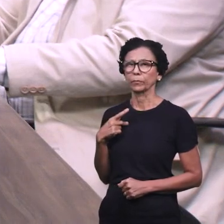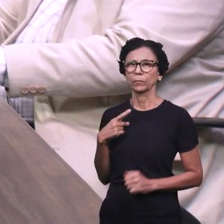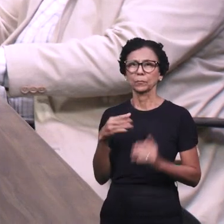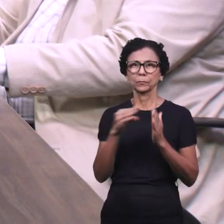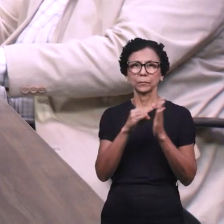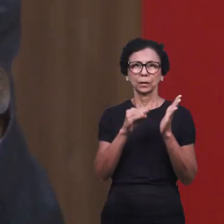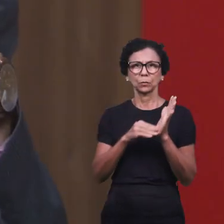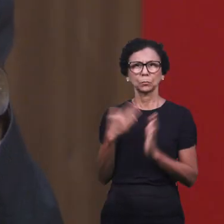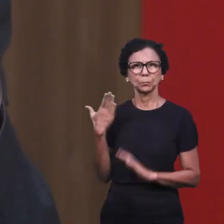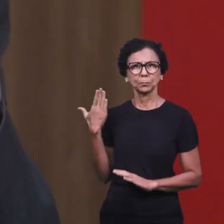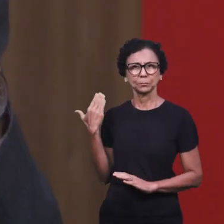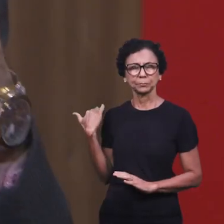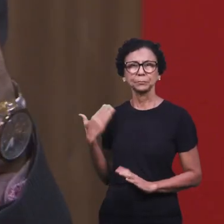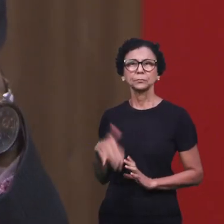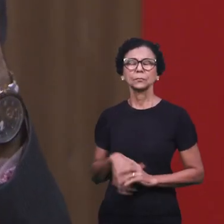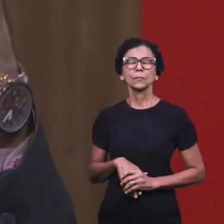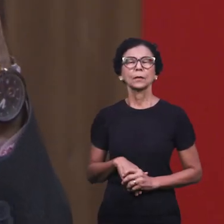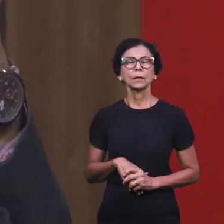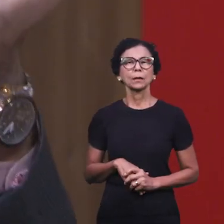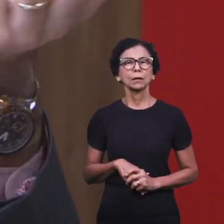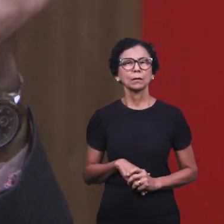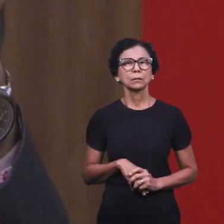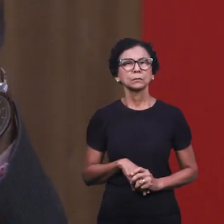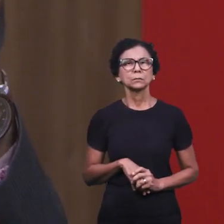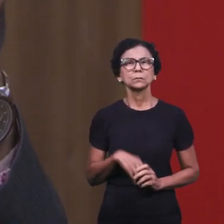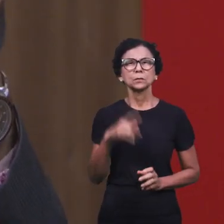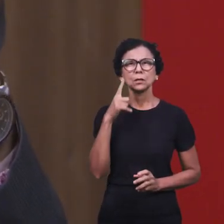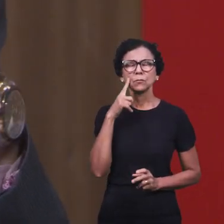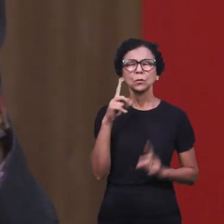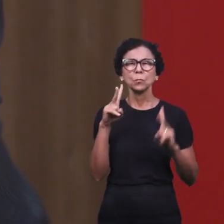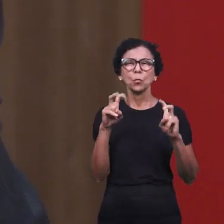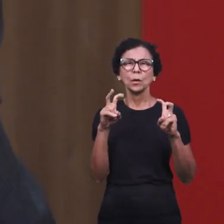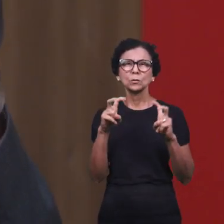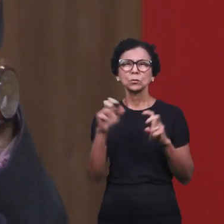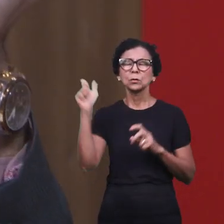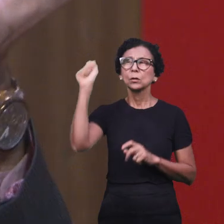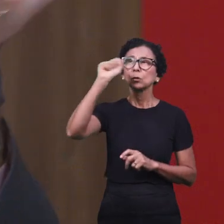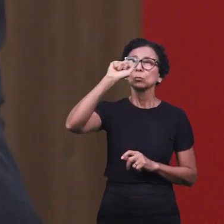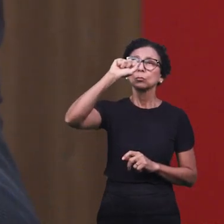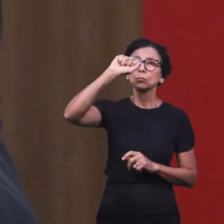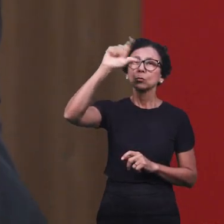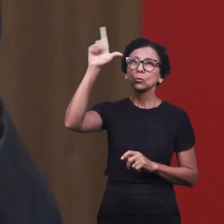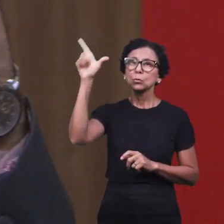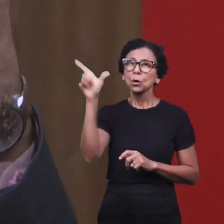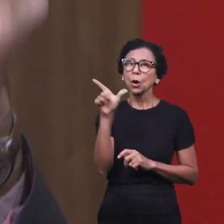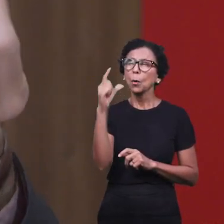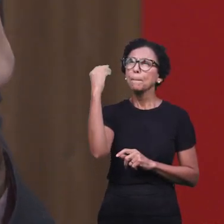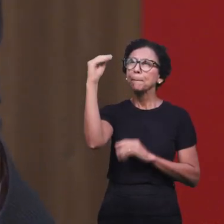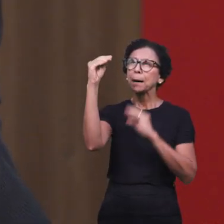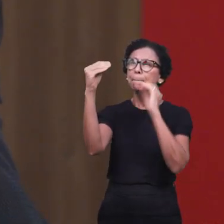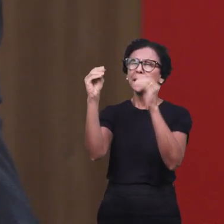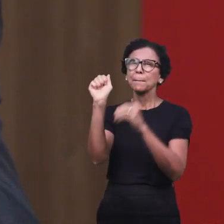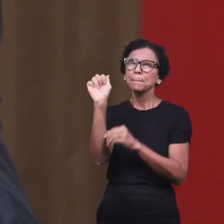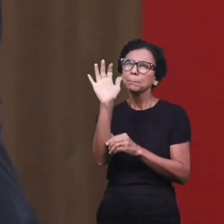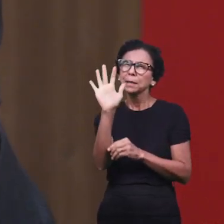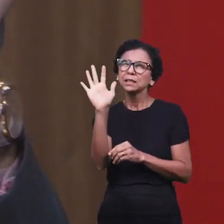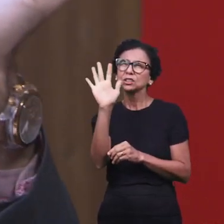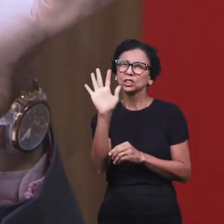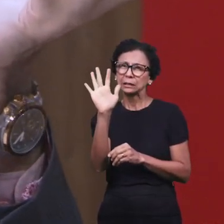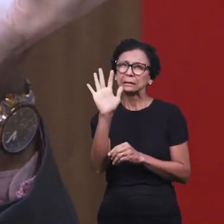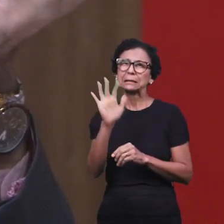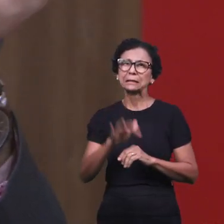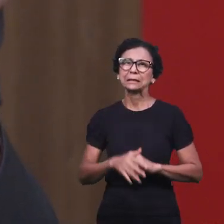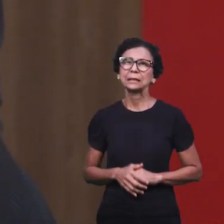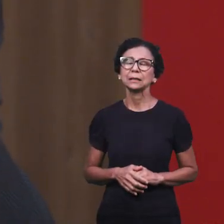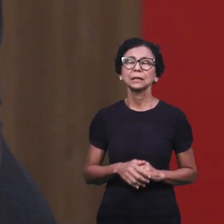episódio foi conversado muito a respeito das manchas solares, né? Eu achei muito interessante a abordagem que foi feita, foi explicado sobre